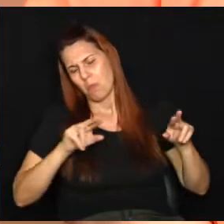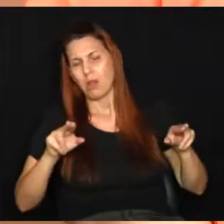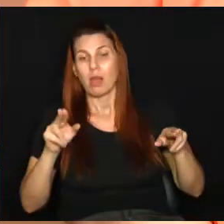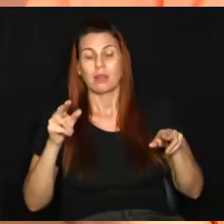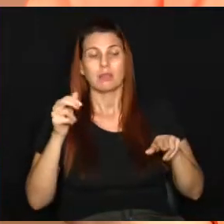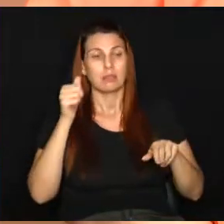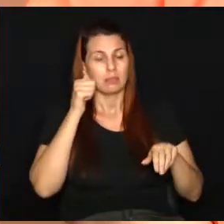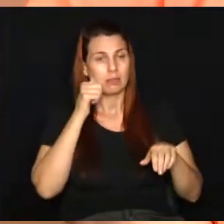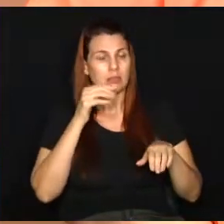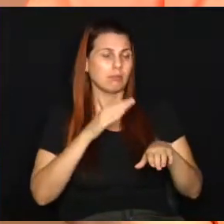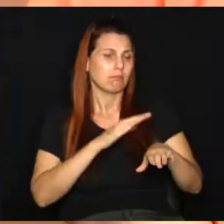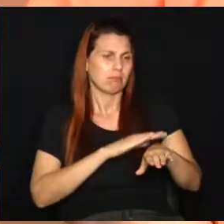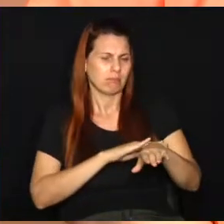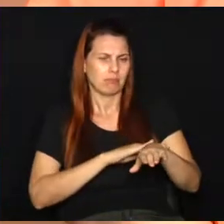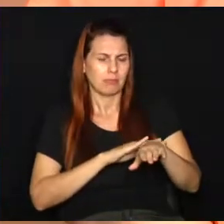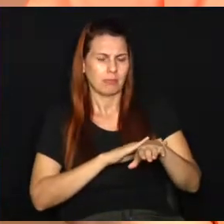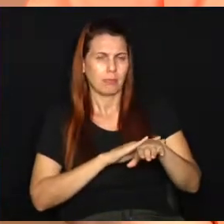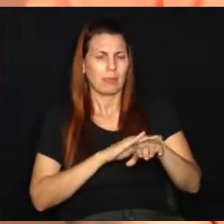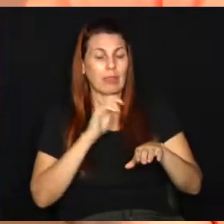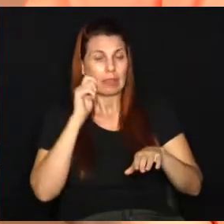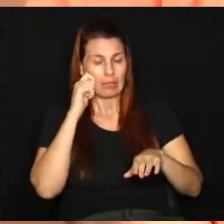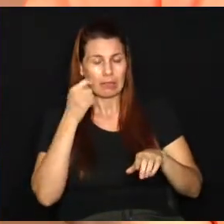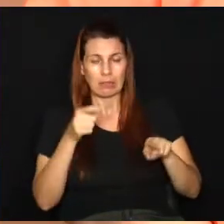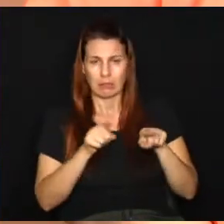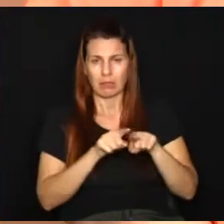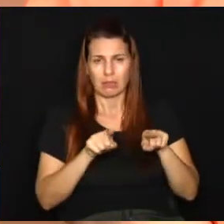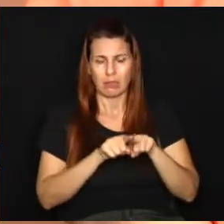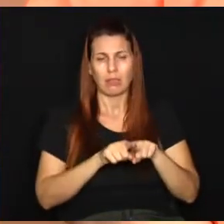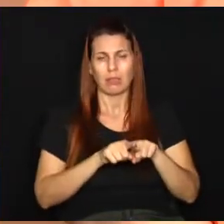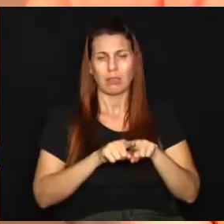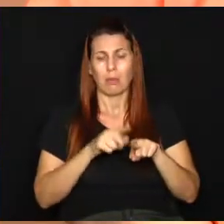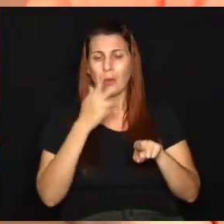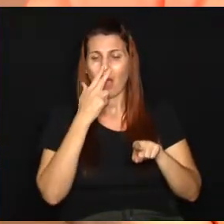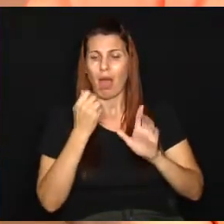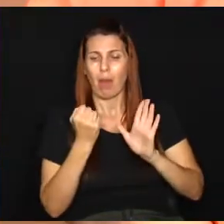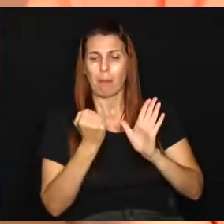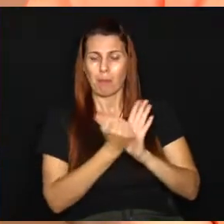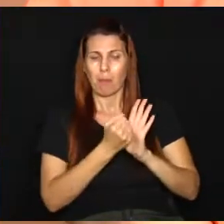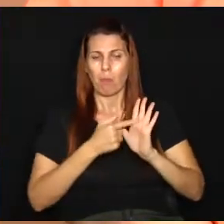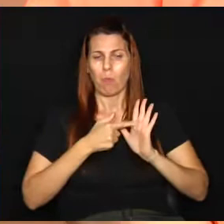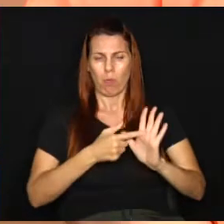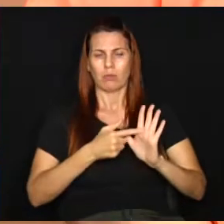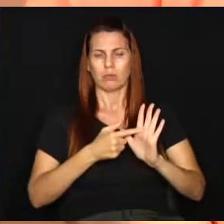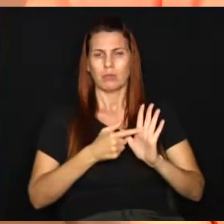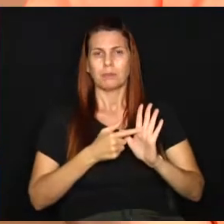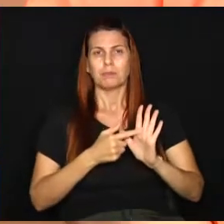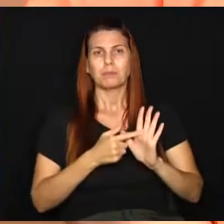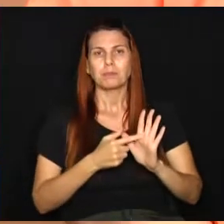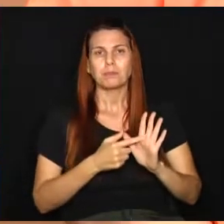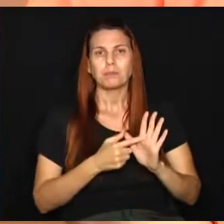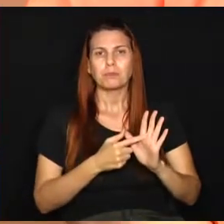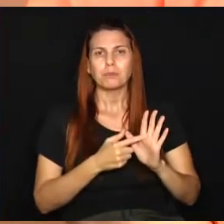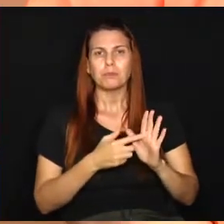negras também, né? Essa também é uma marca do momento, né? Quer dizer, a